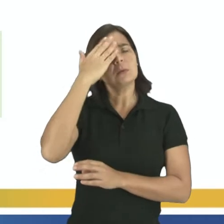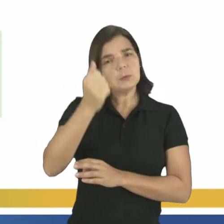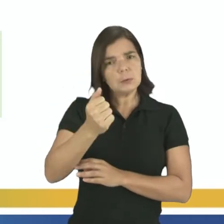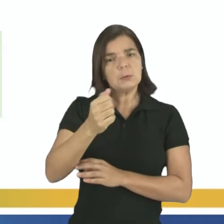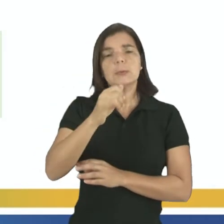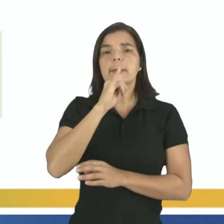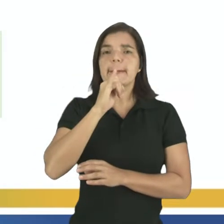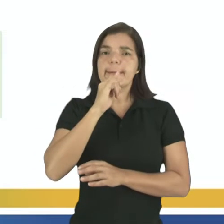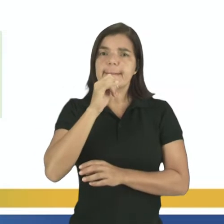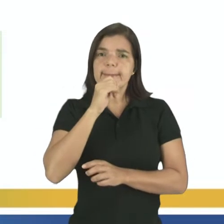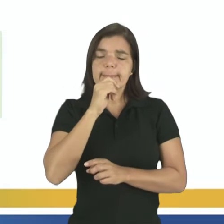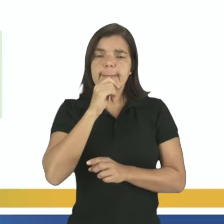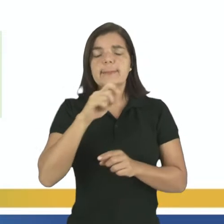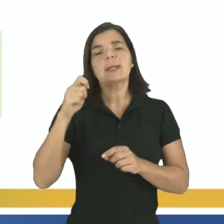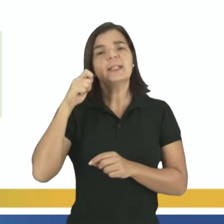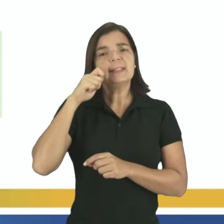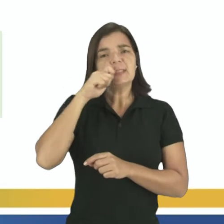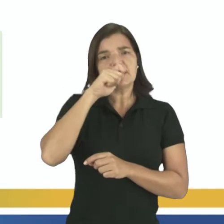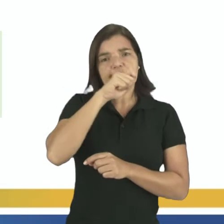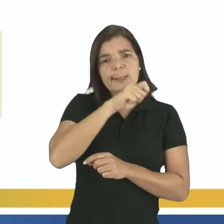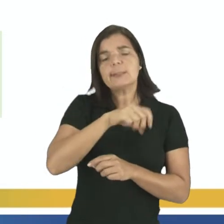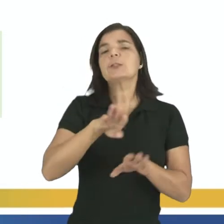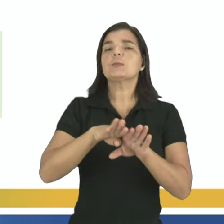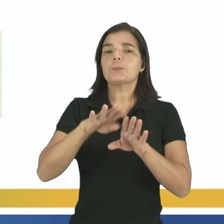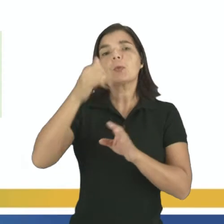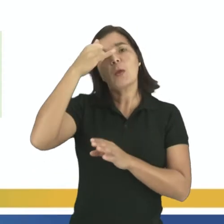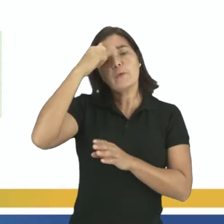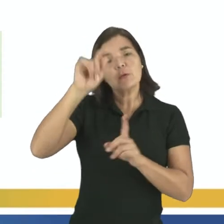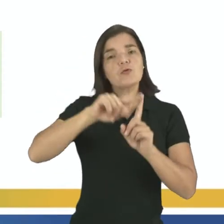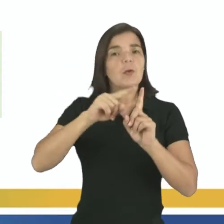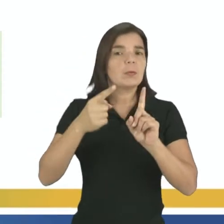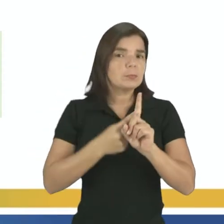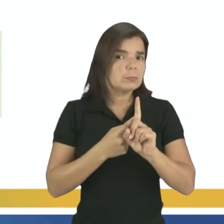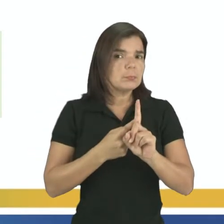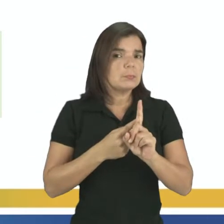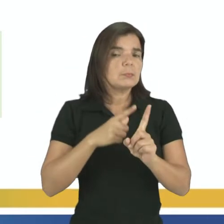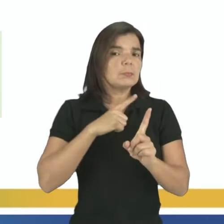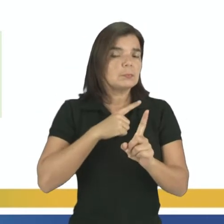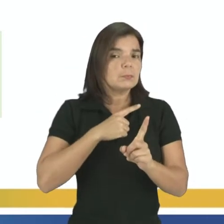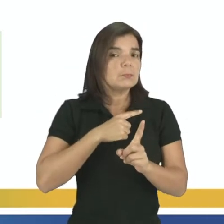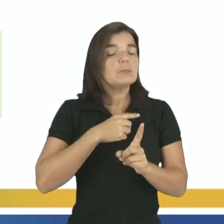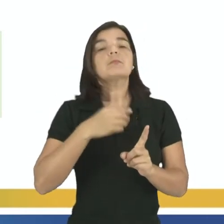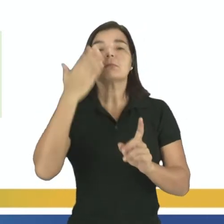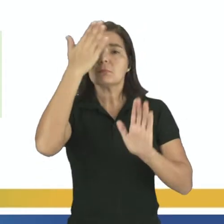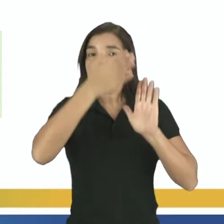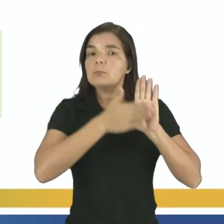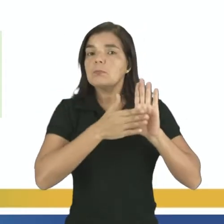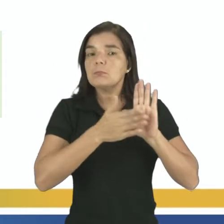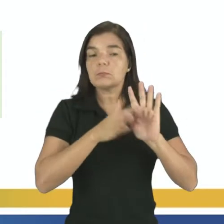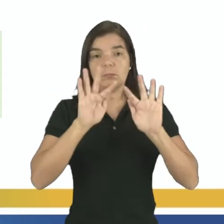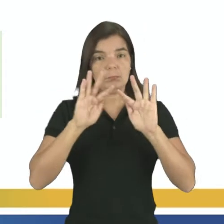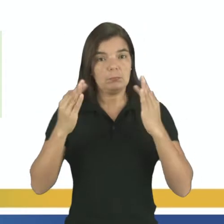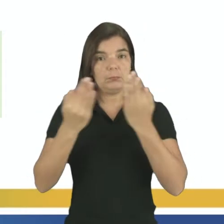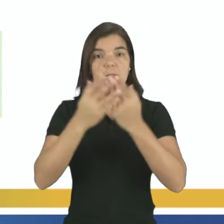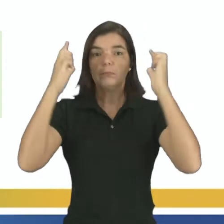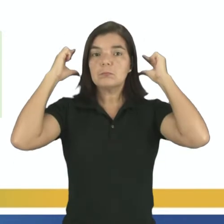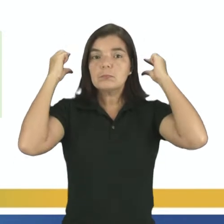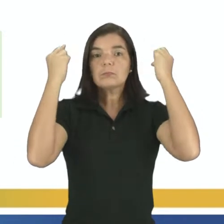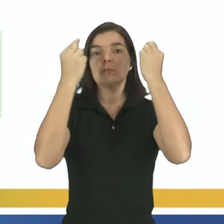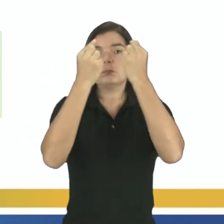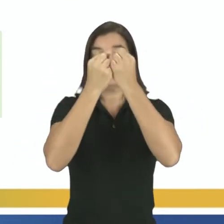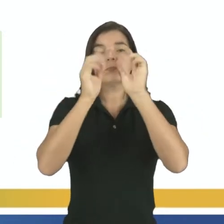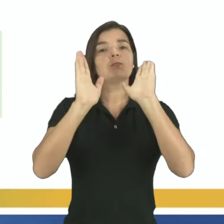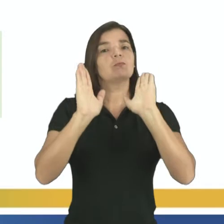da cenoura selvagem era capaz de prevenir a gravidez. E tem relatos também que famílias gregas